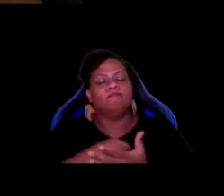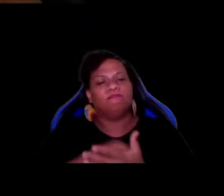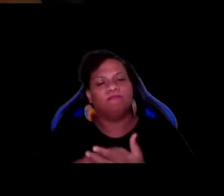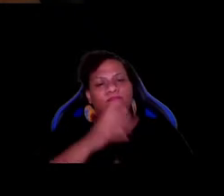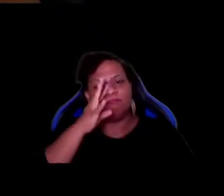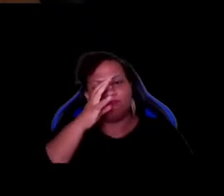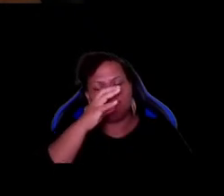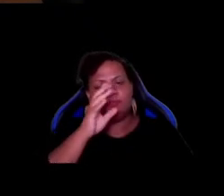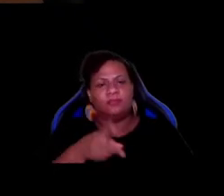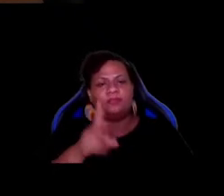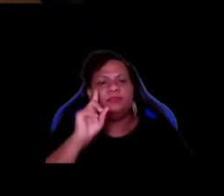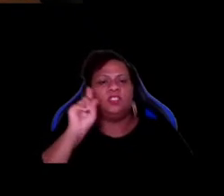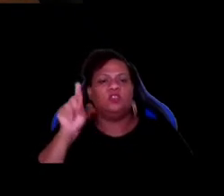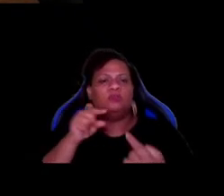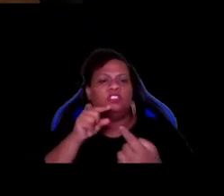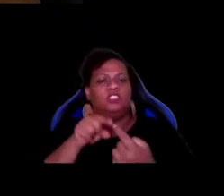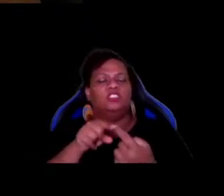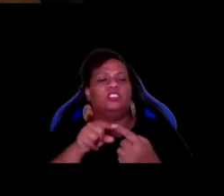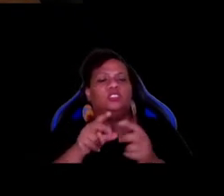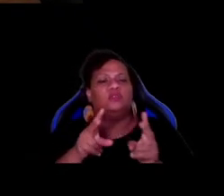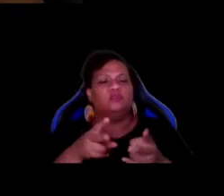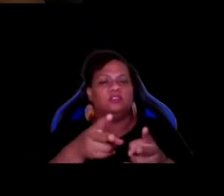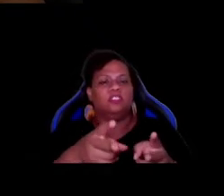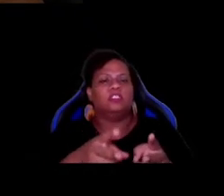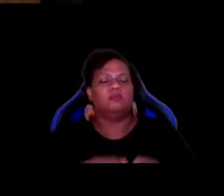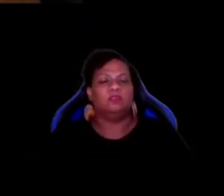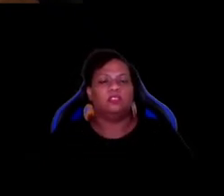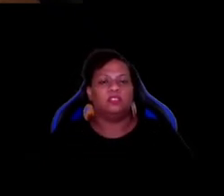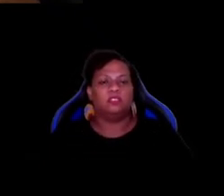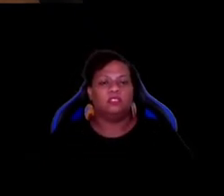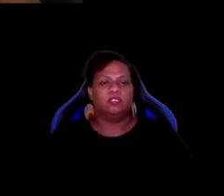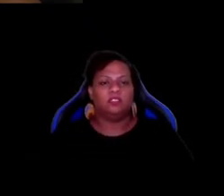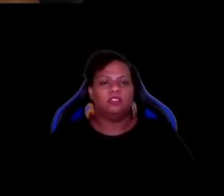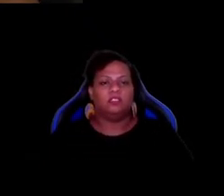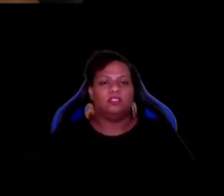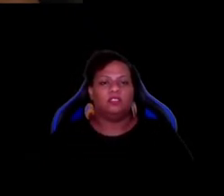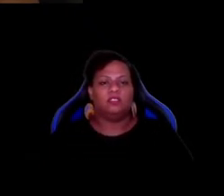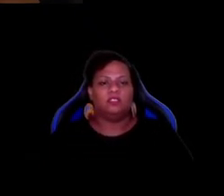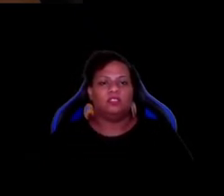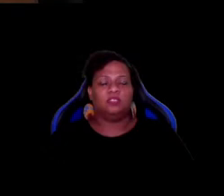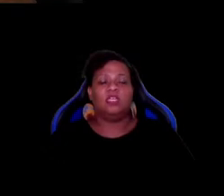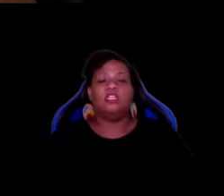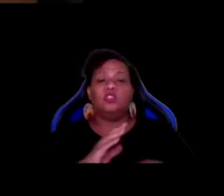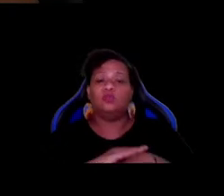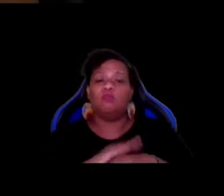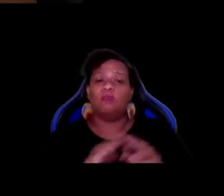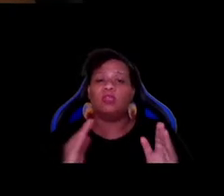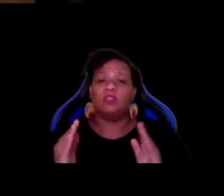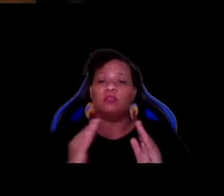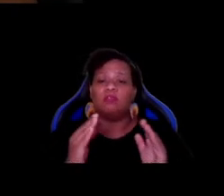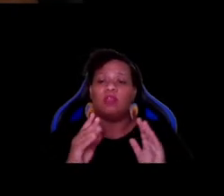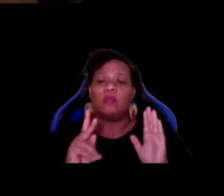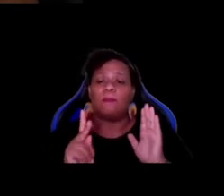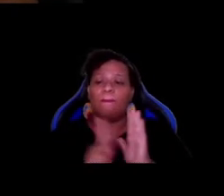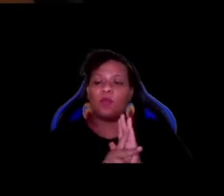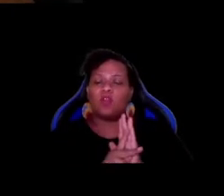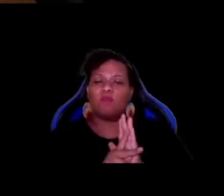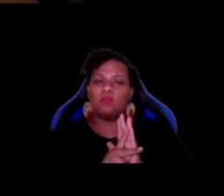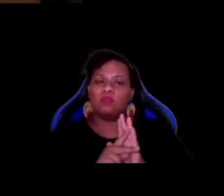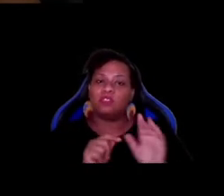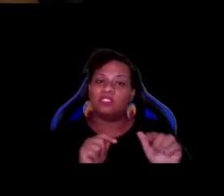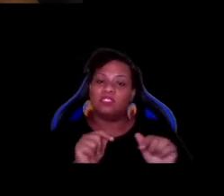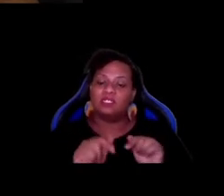o meu objetivo de tocar. No momento que era o espaço que era dirigido para o trabalho da